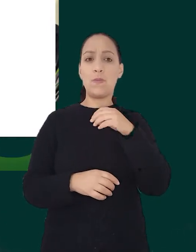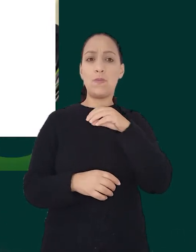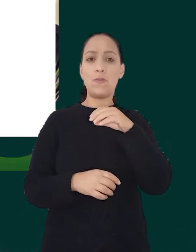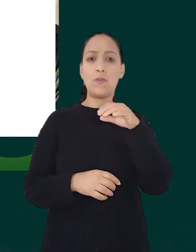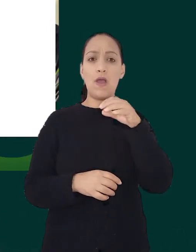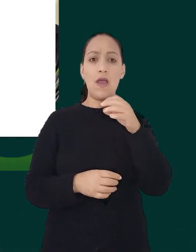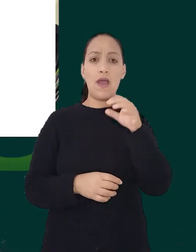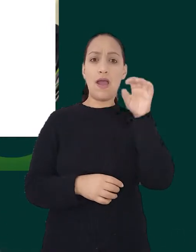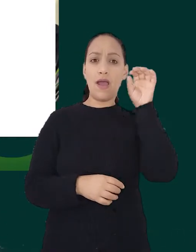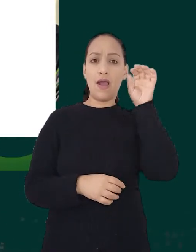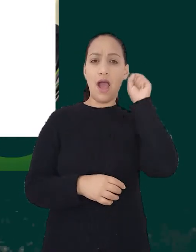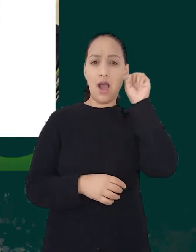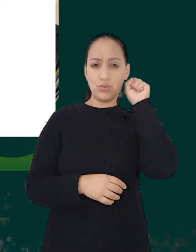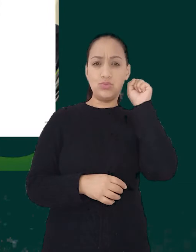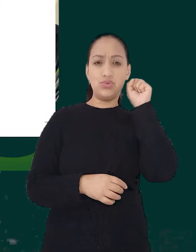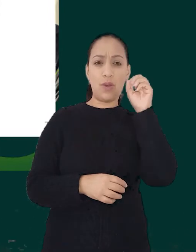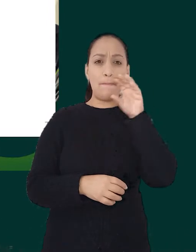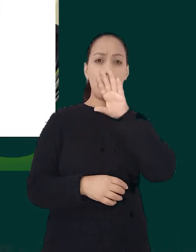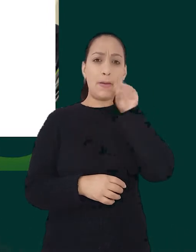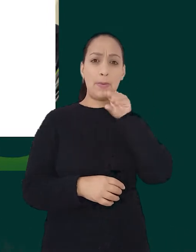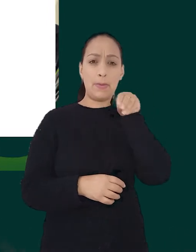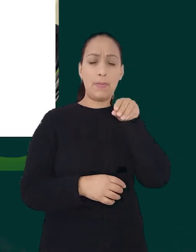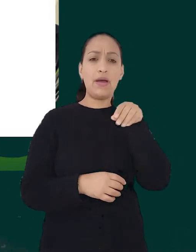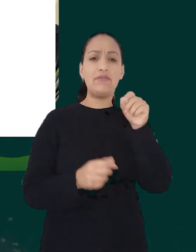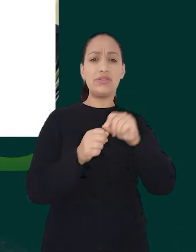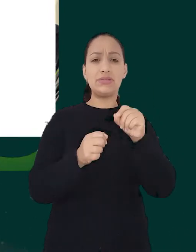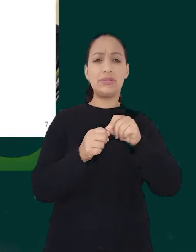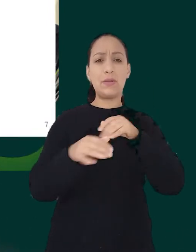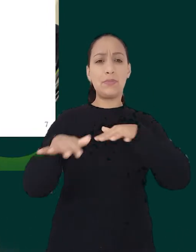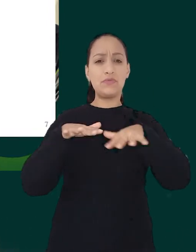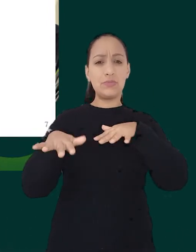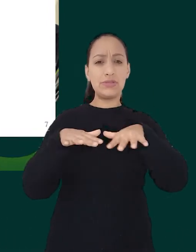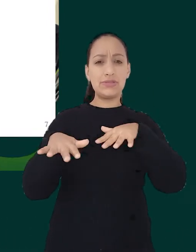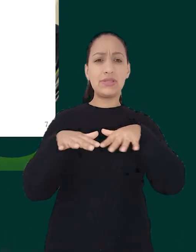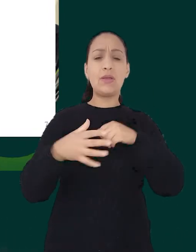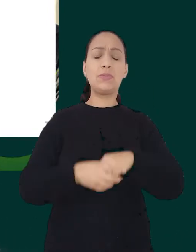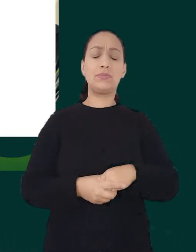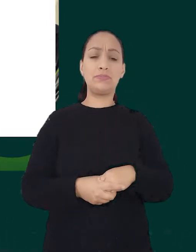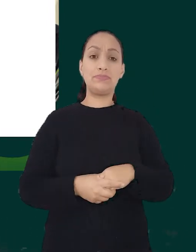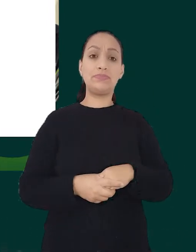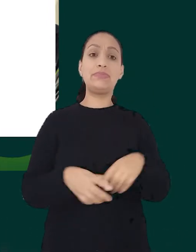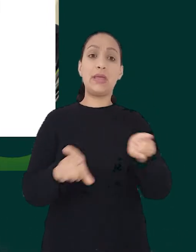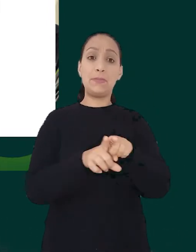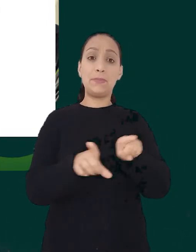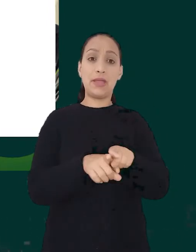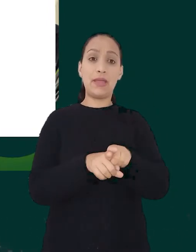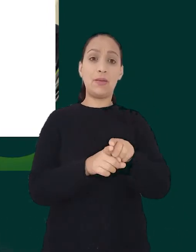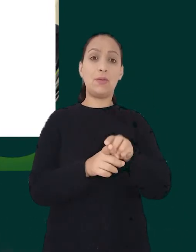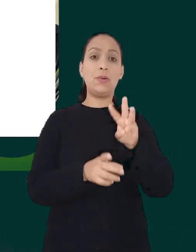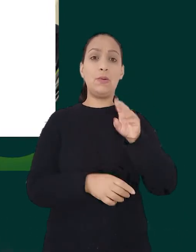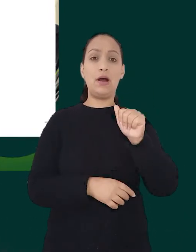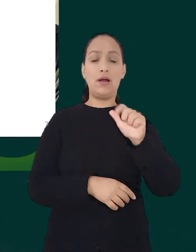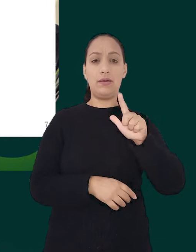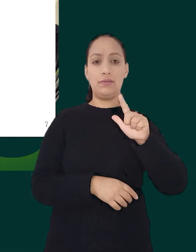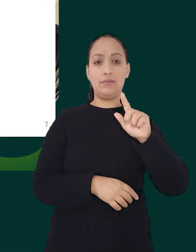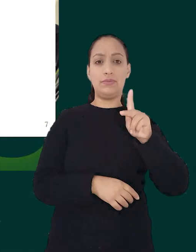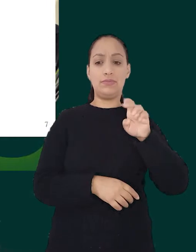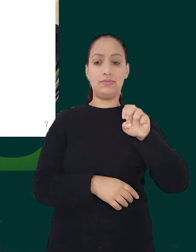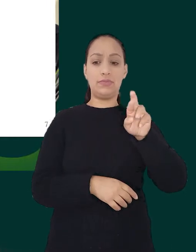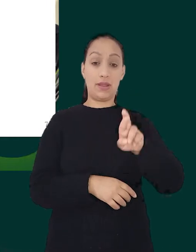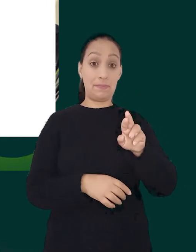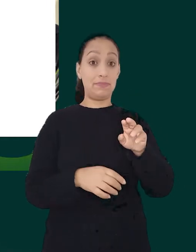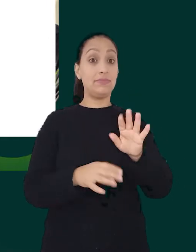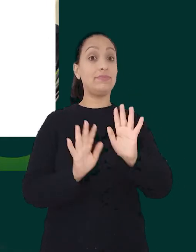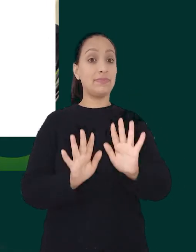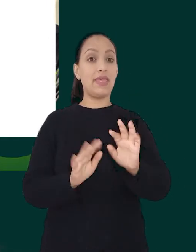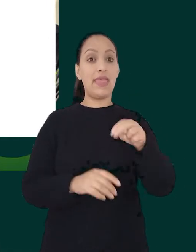fazendo essa outra movimentação. Quando eu entrar para o walk, ele vai ter que caminhar, o meu NPC, no